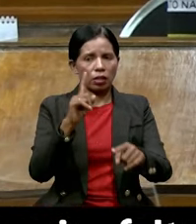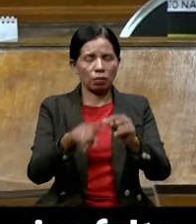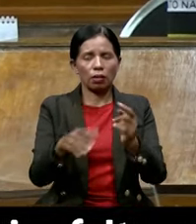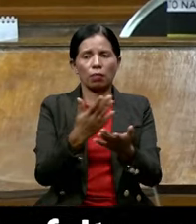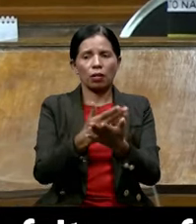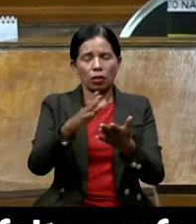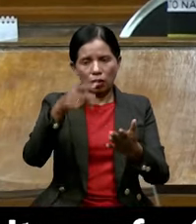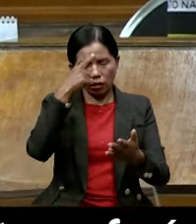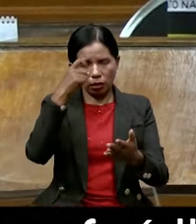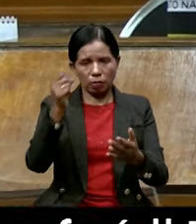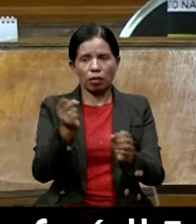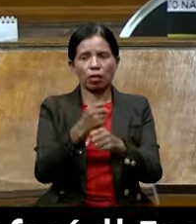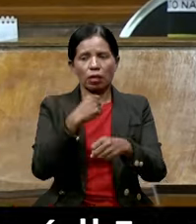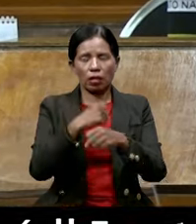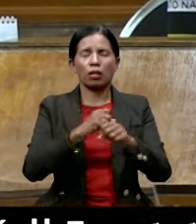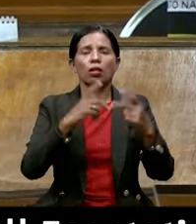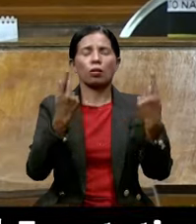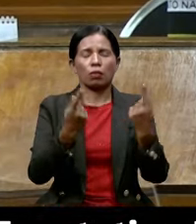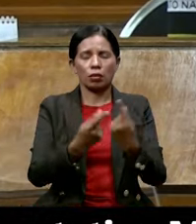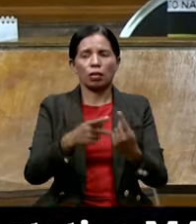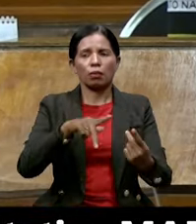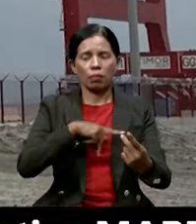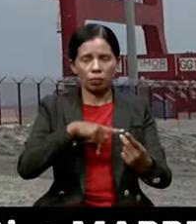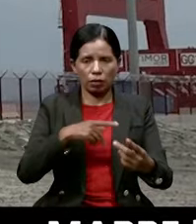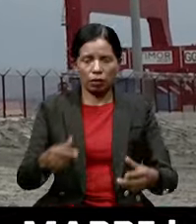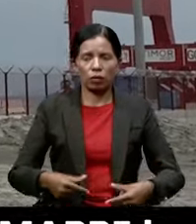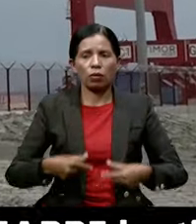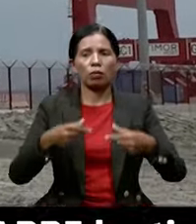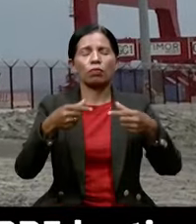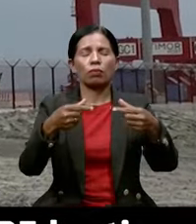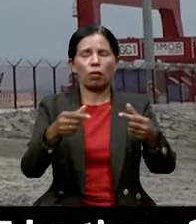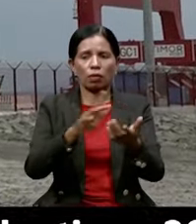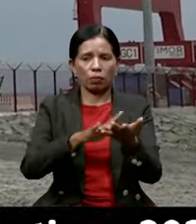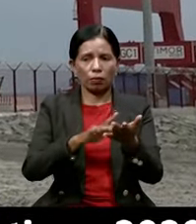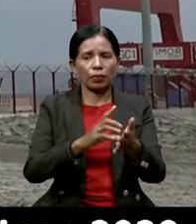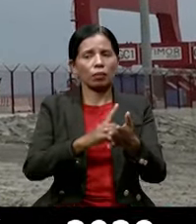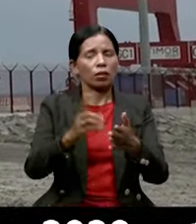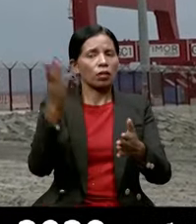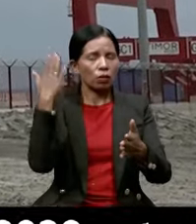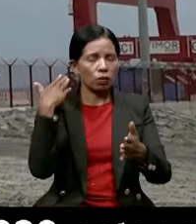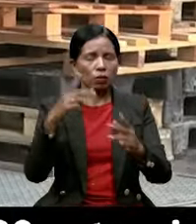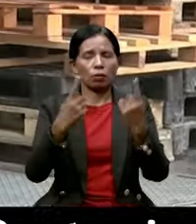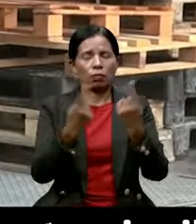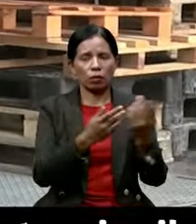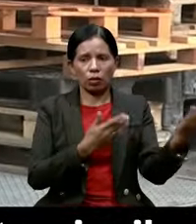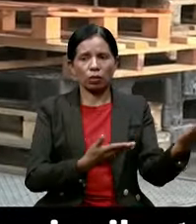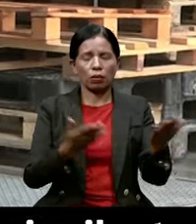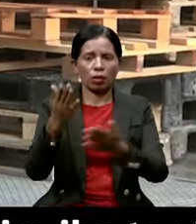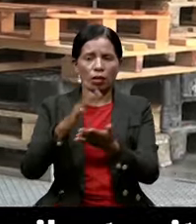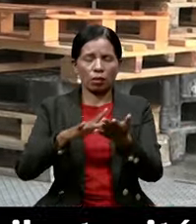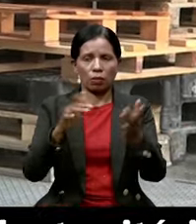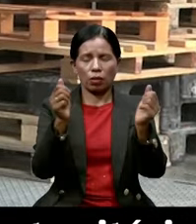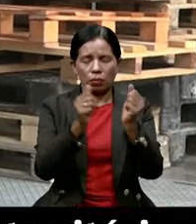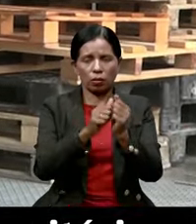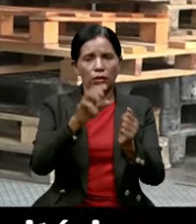compras tandema kalo kompanya privado sir mak fornese antes ne semana kutu kompanya salimagu hata maona sorubeng kontentor hat